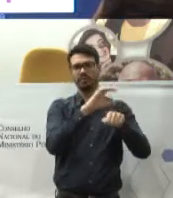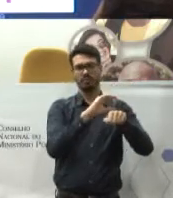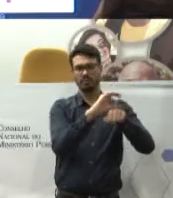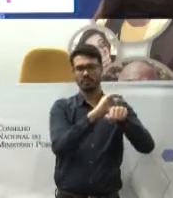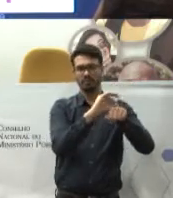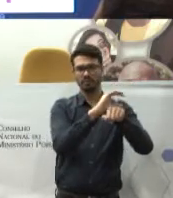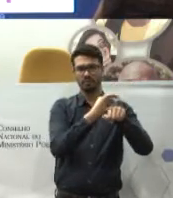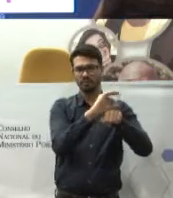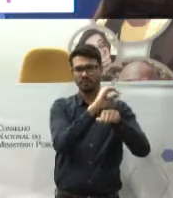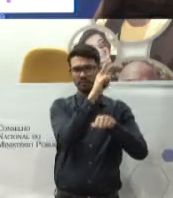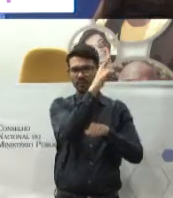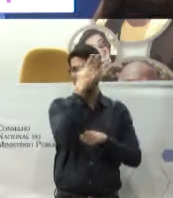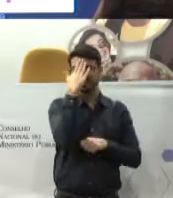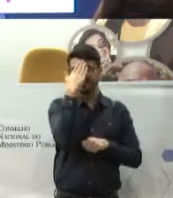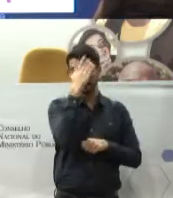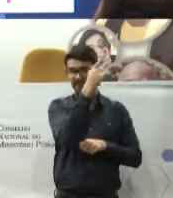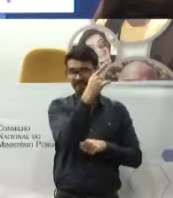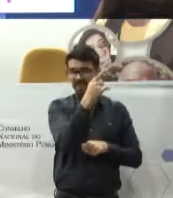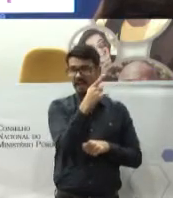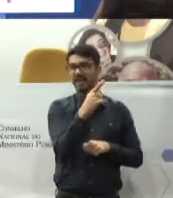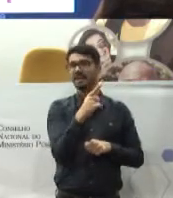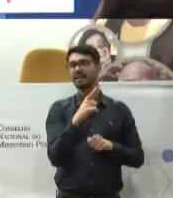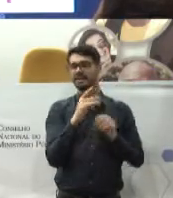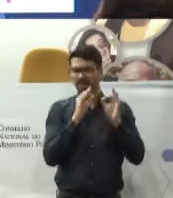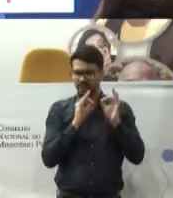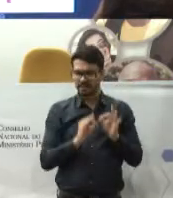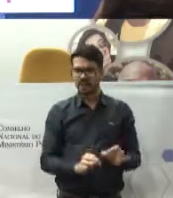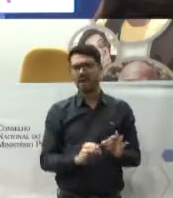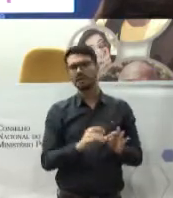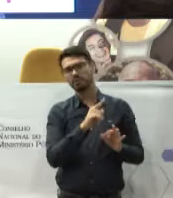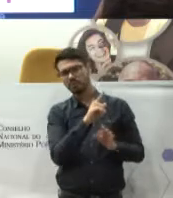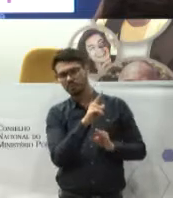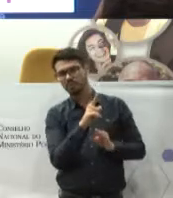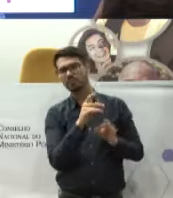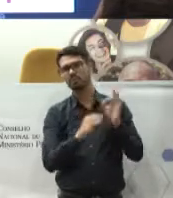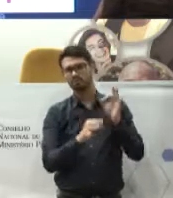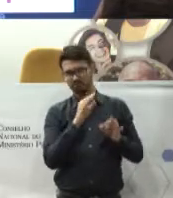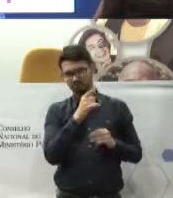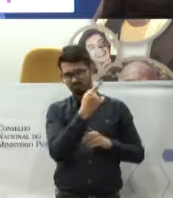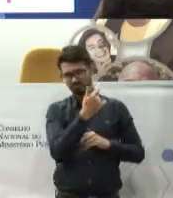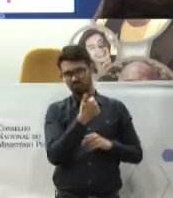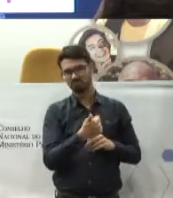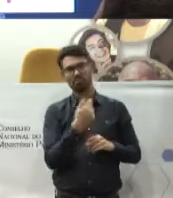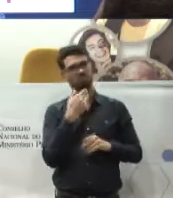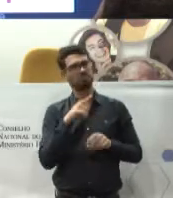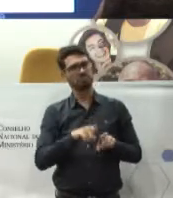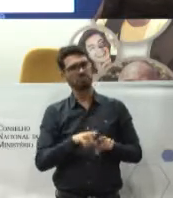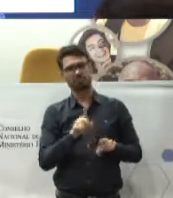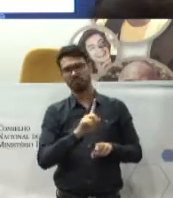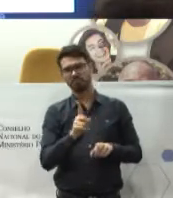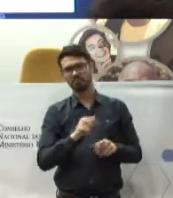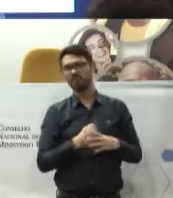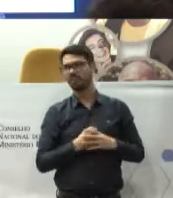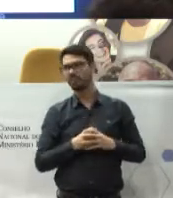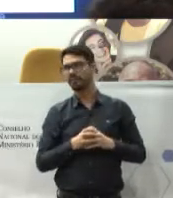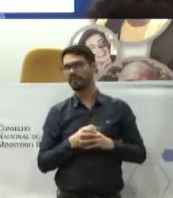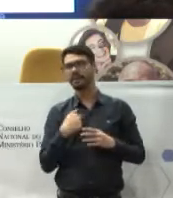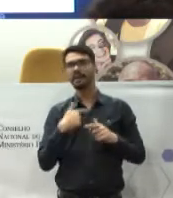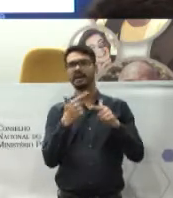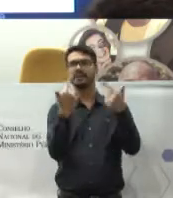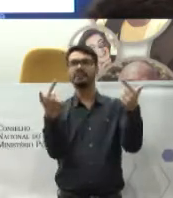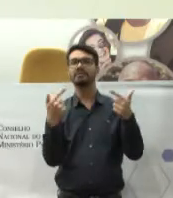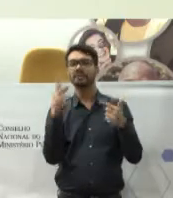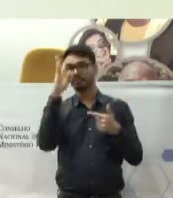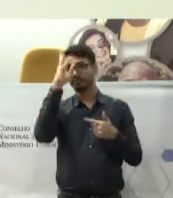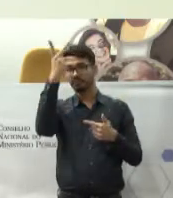constitucionais do Ministério Público? Eu sei o quanto está sendo acertada essa política? Também não. E aí eu não tenho